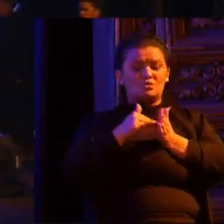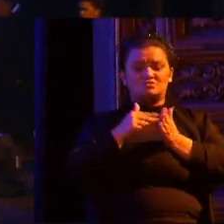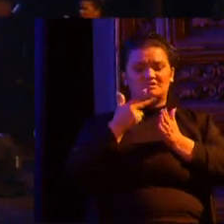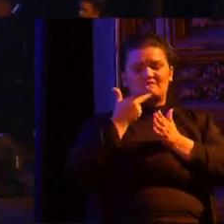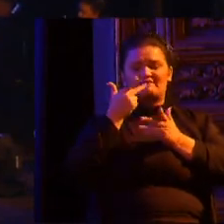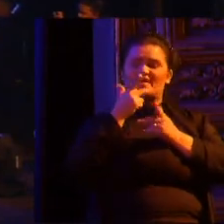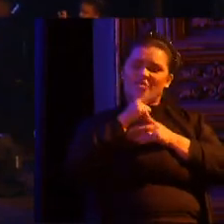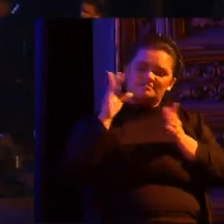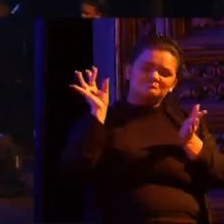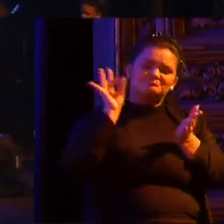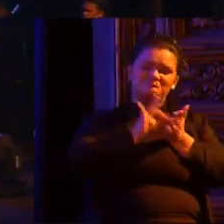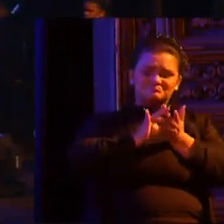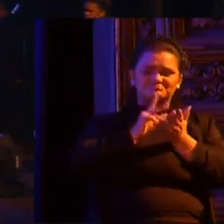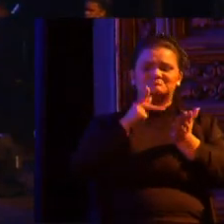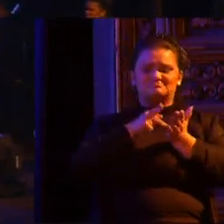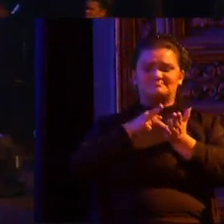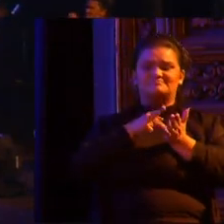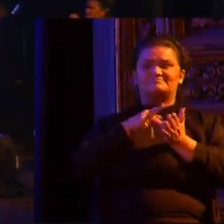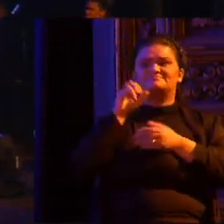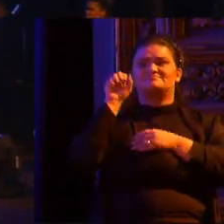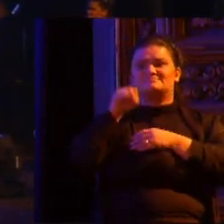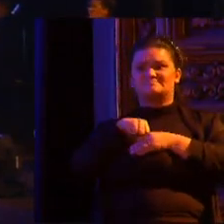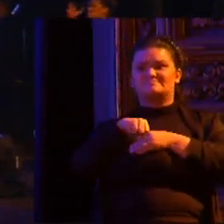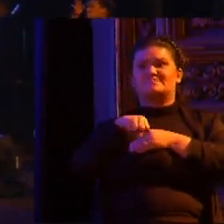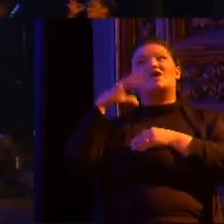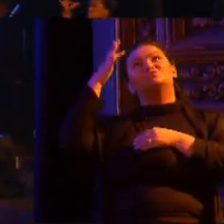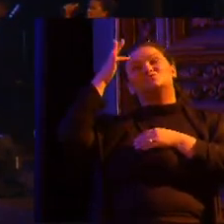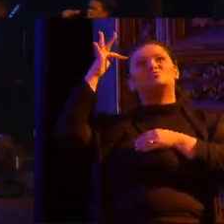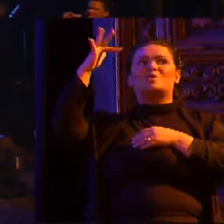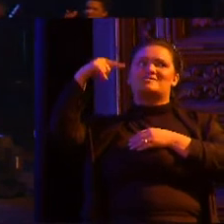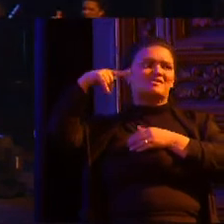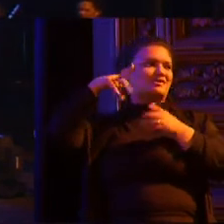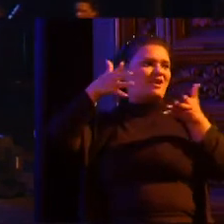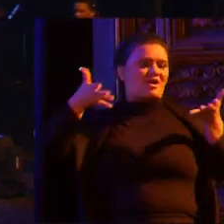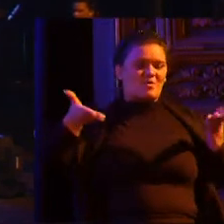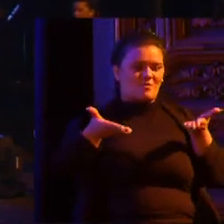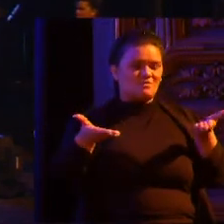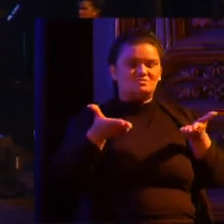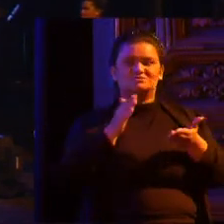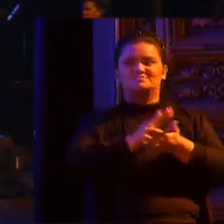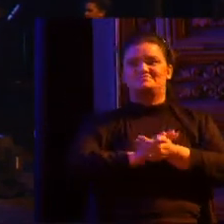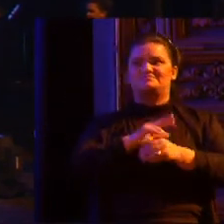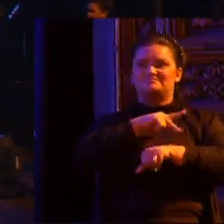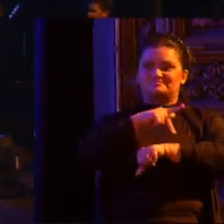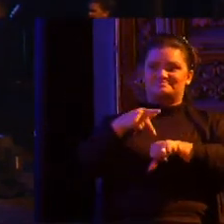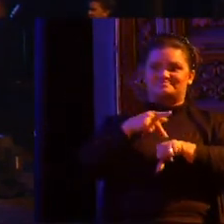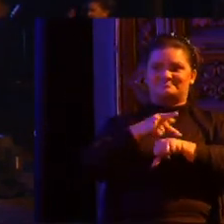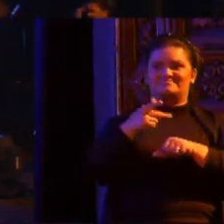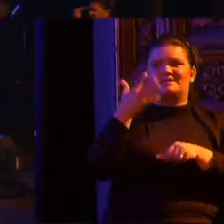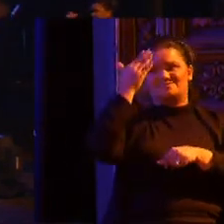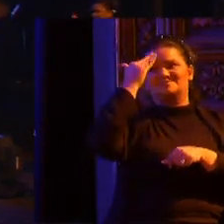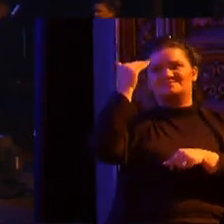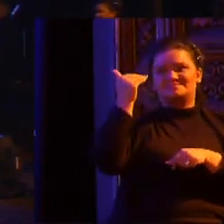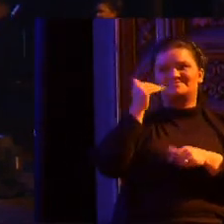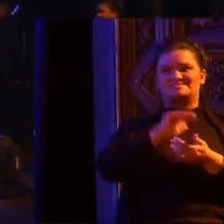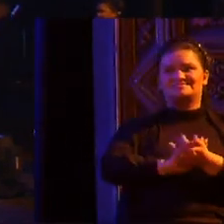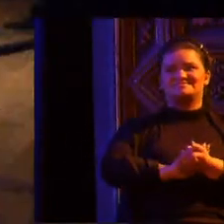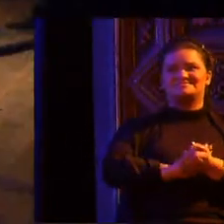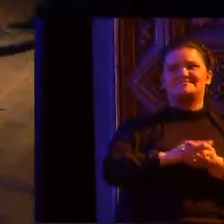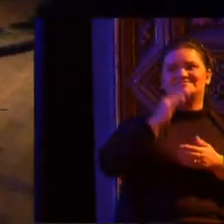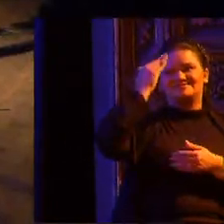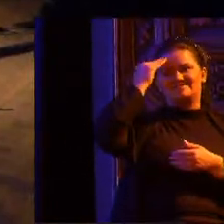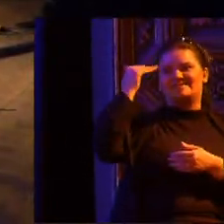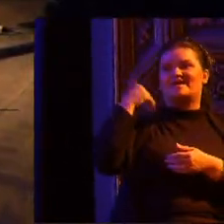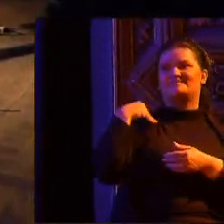que, sim, eu criei o prêmio, na verdade, eu sonhei esse prêmio. Um prêmio que eu, claro, como artista, sei que vocês sabem que eu sou artista,